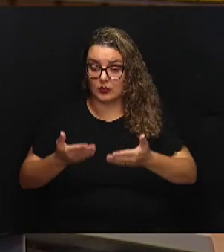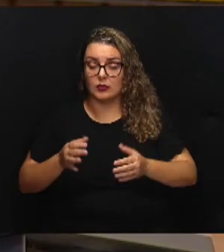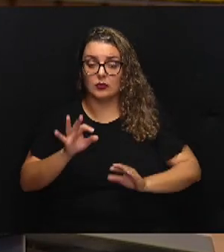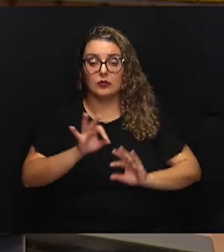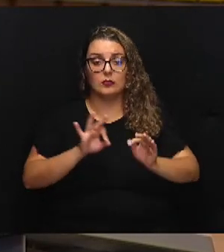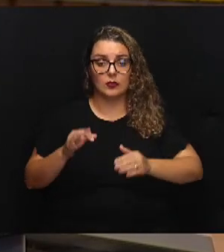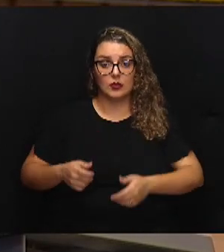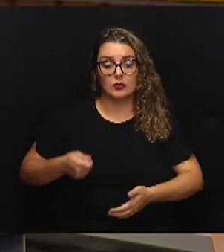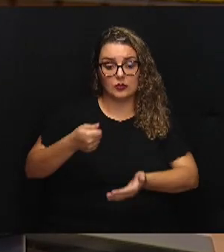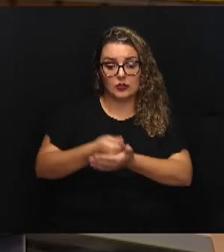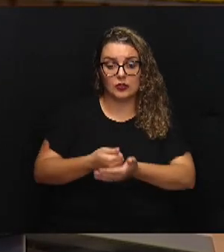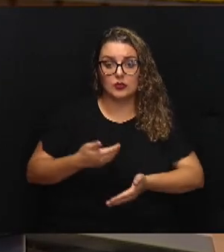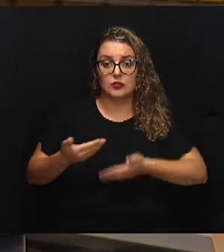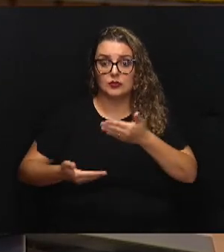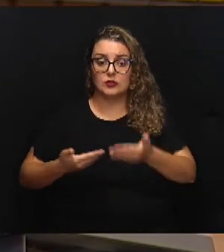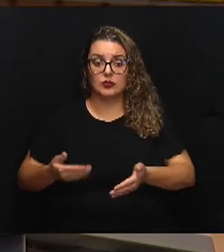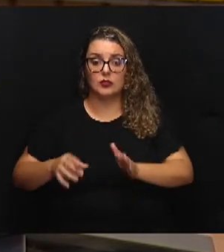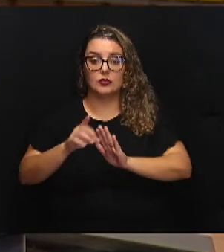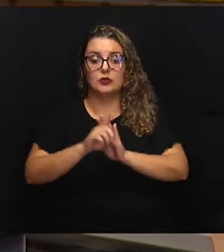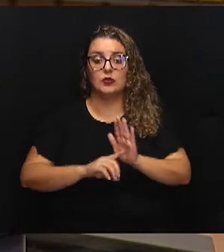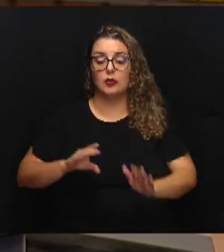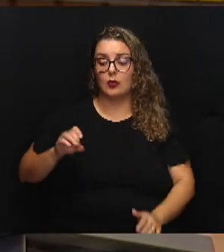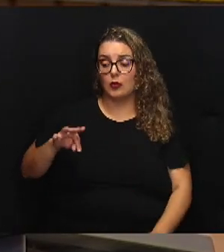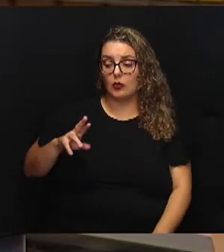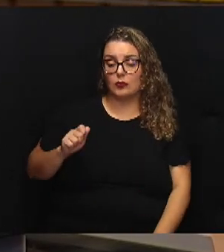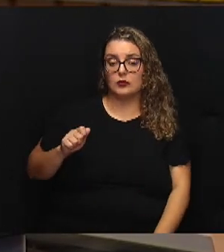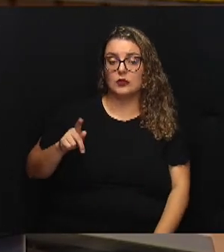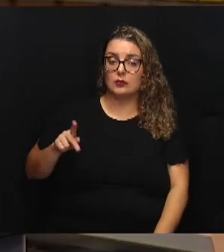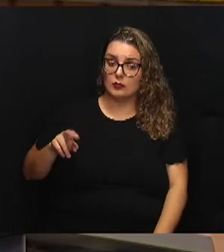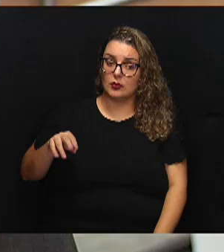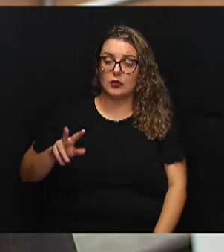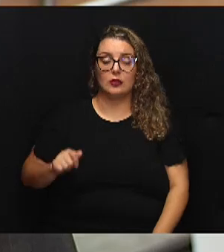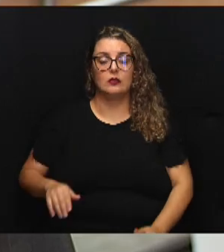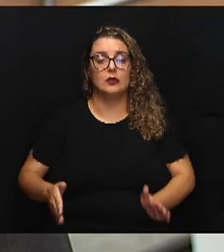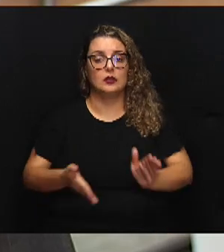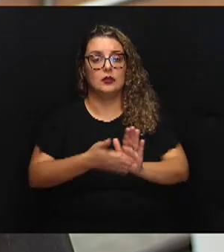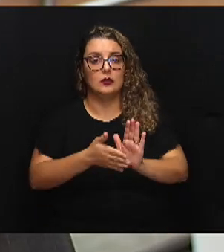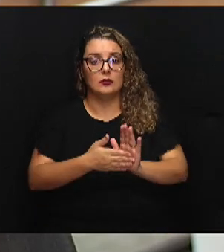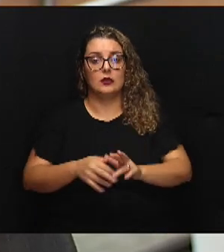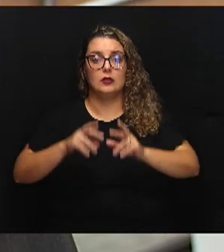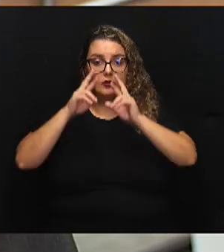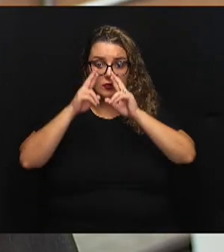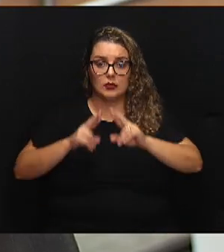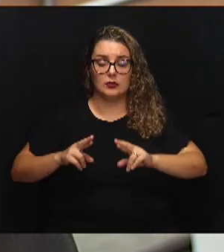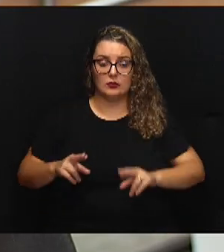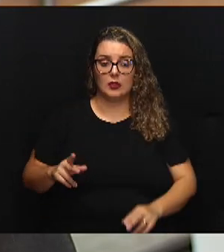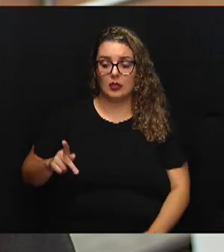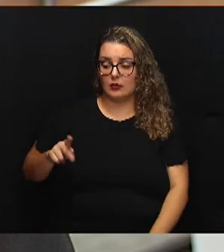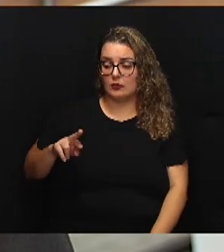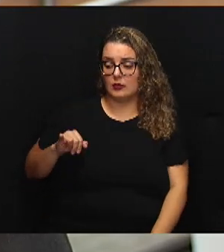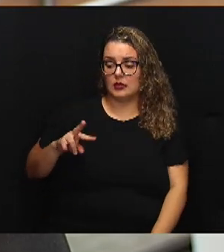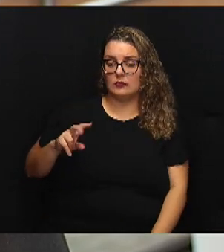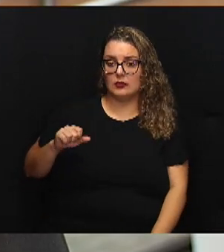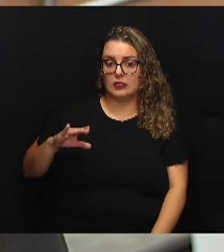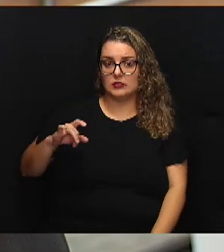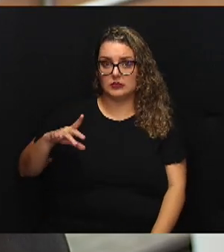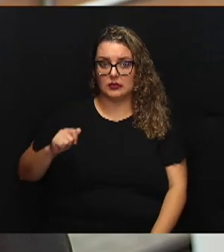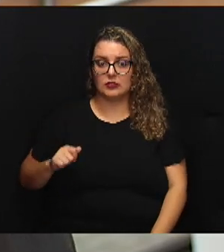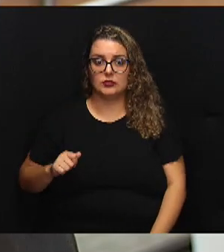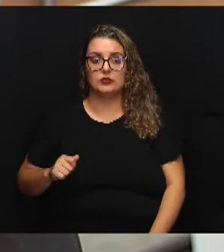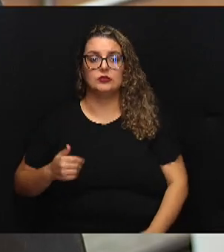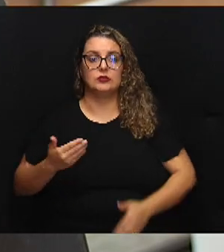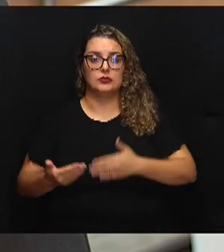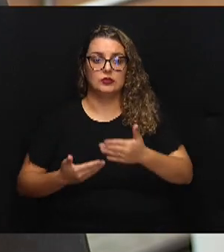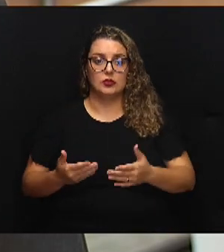aos servidores o direito à contraprova. Também a proposta respeita a privacidade dos servidores em conformidade